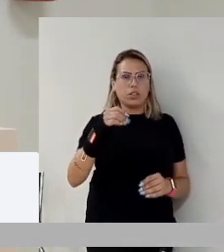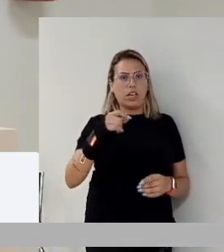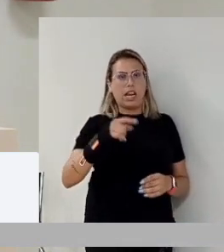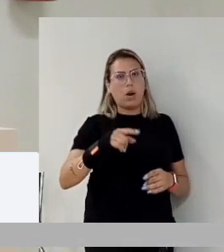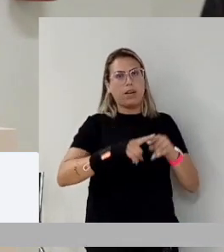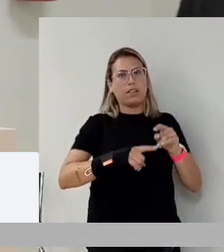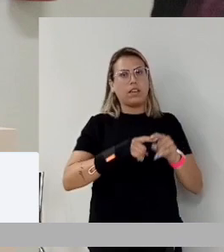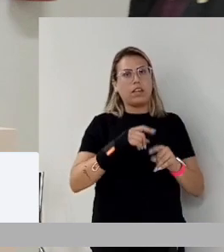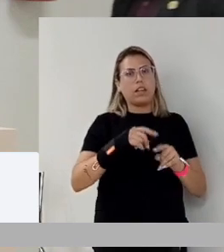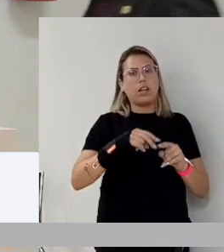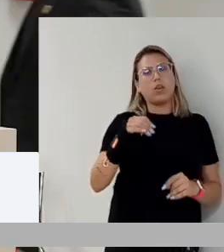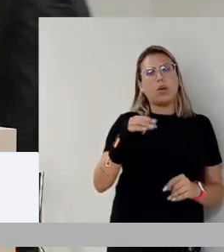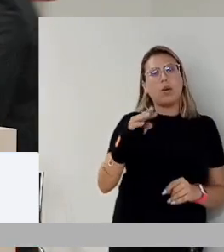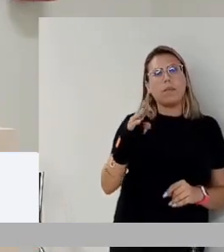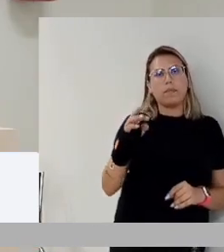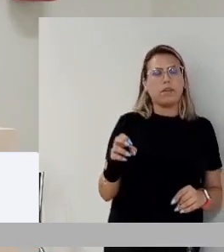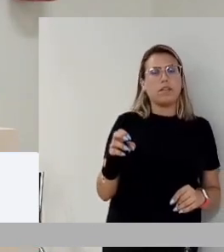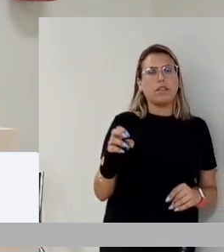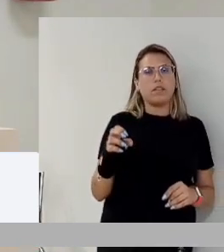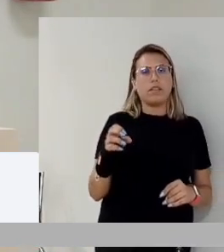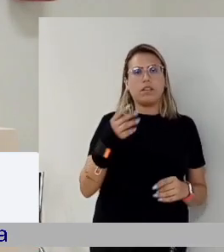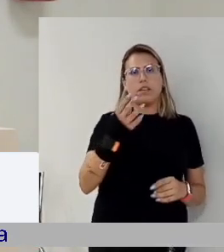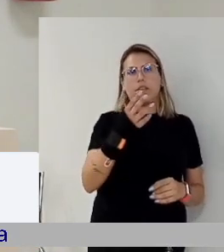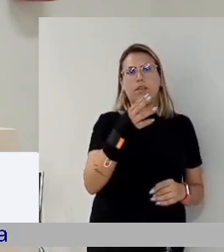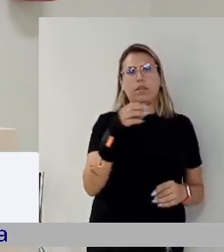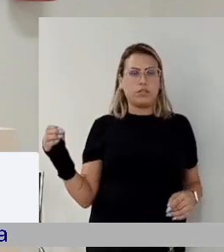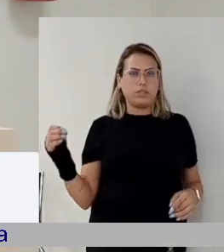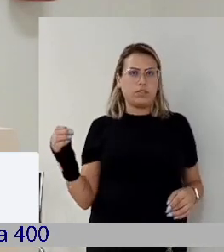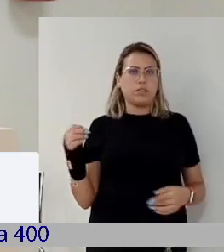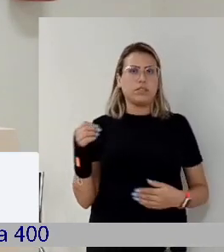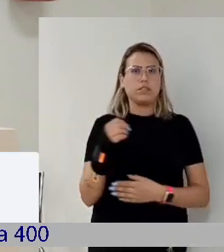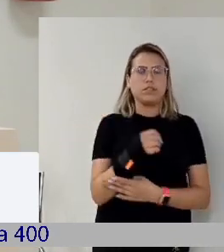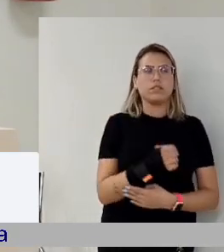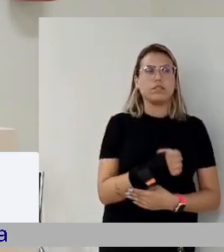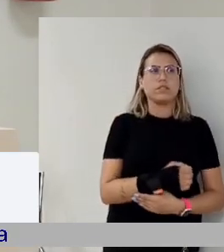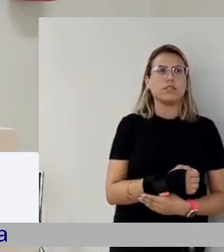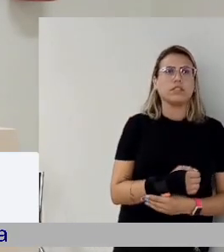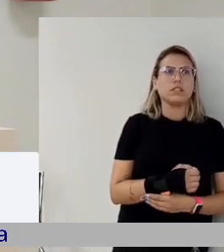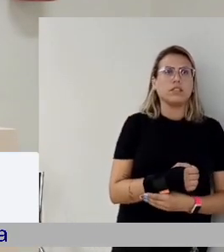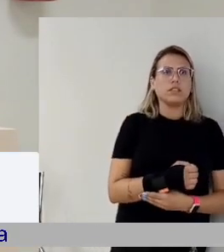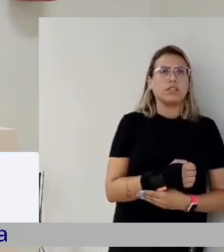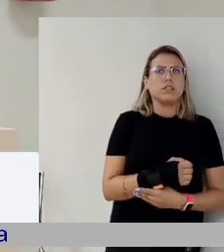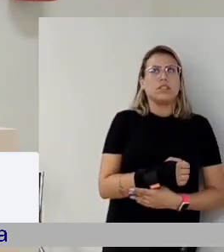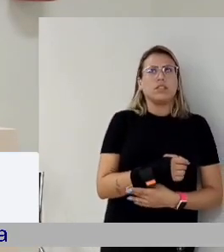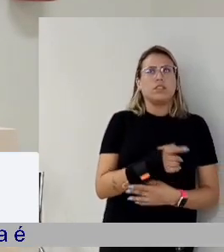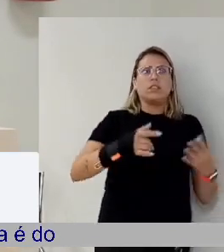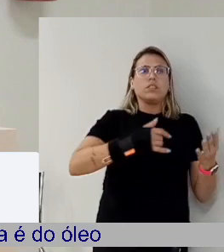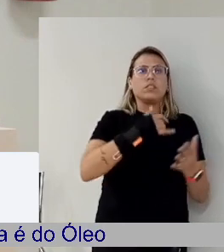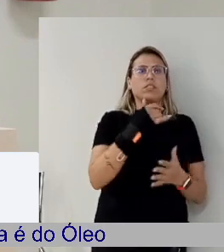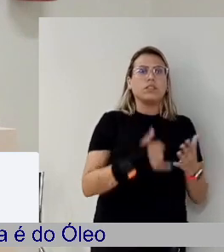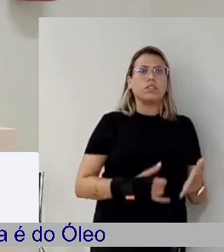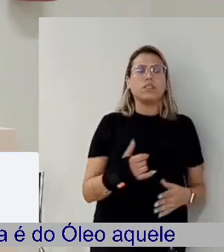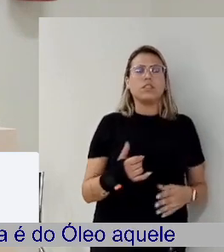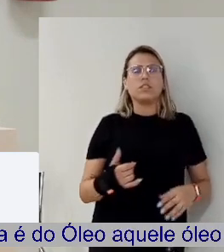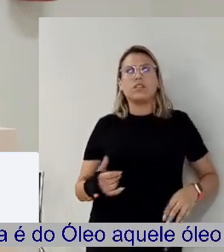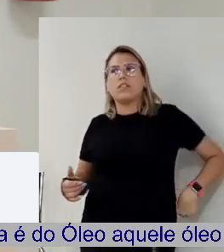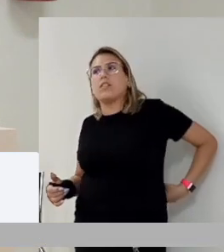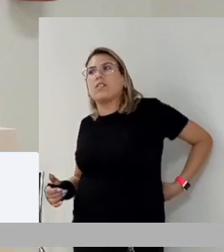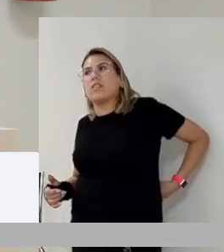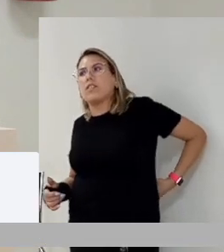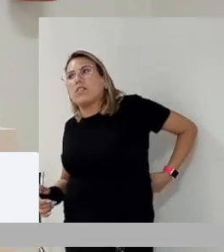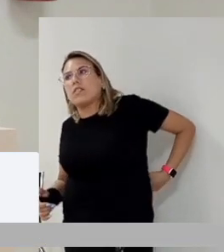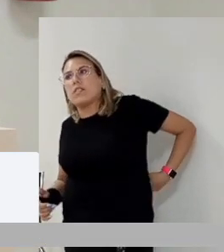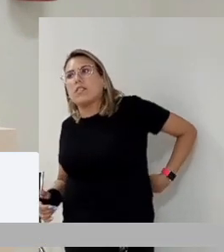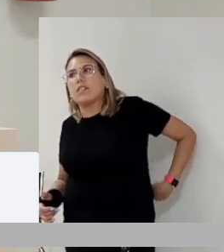Nobre na na na coleta seletiva 400 400 kg é do óleo que aquele óleo que contamina o